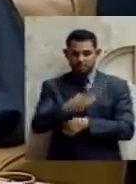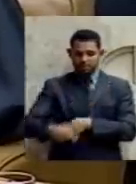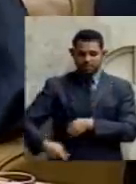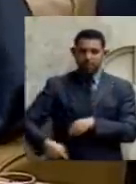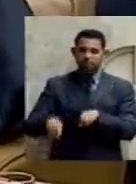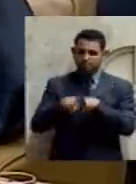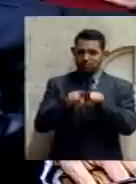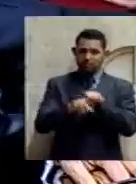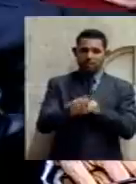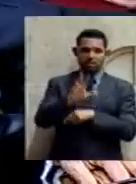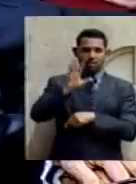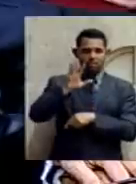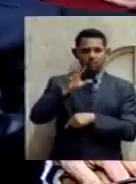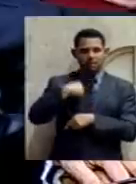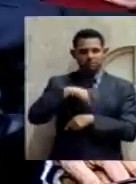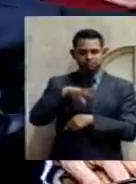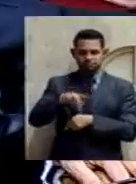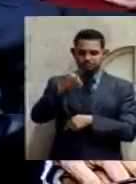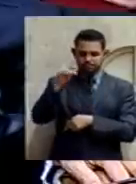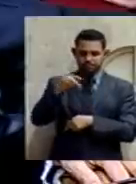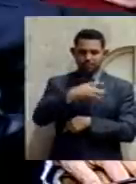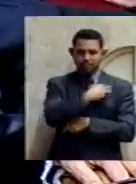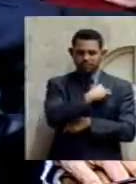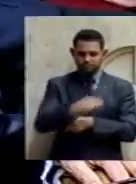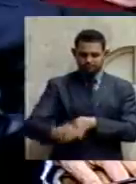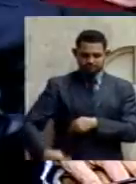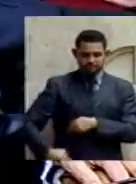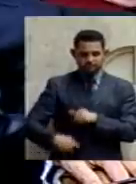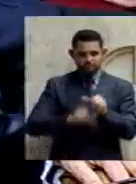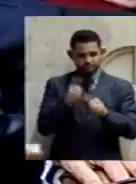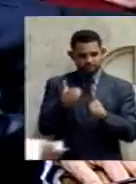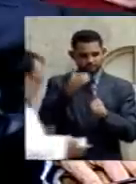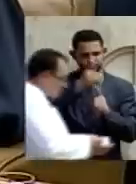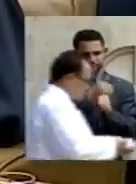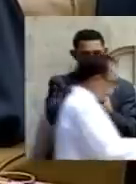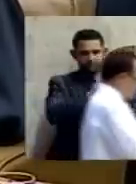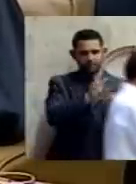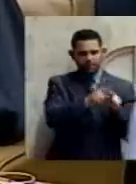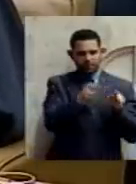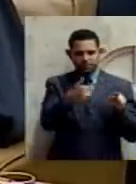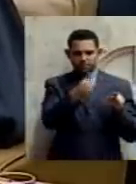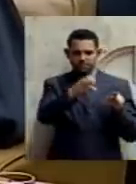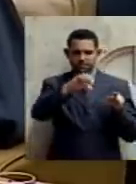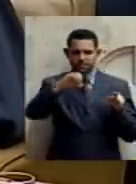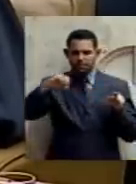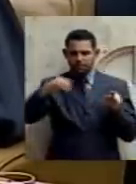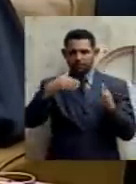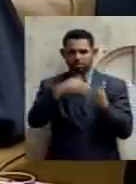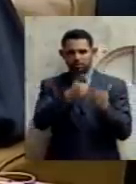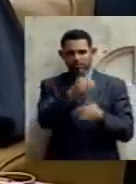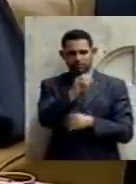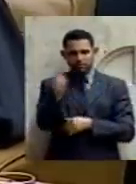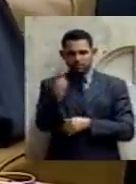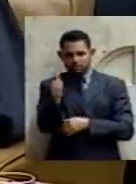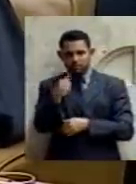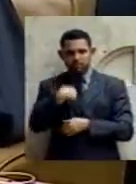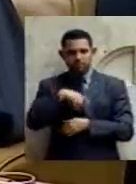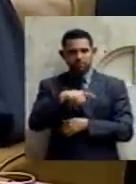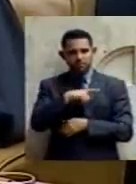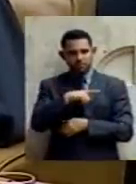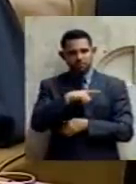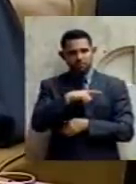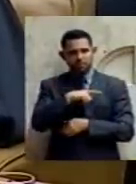Luiz Inácio Lula da Silva. Entre 2009 e 2011, exerceu a presidência do